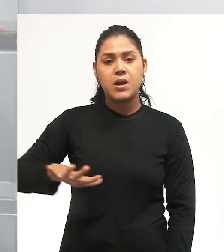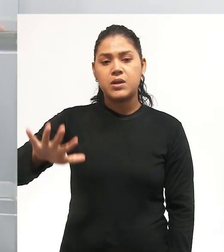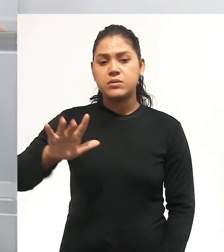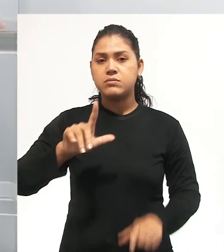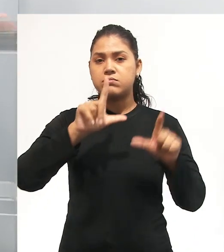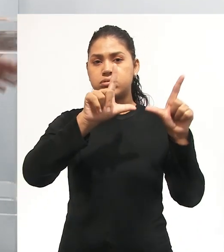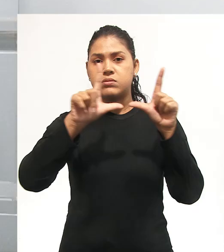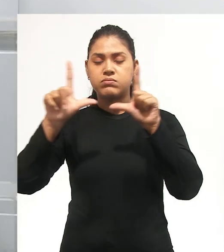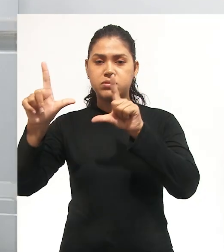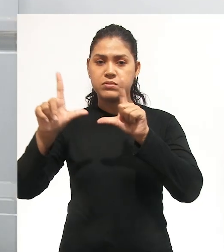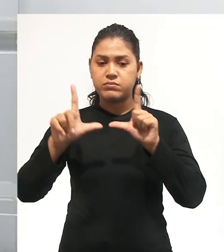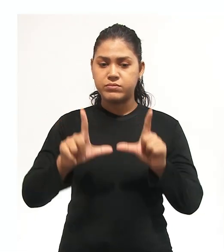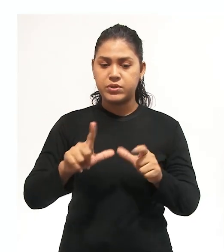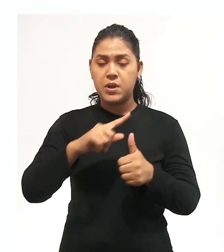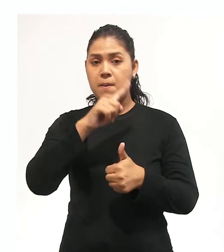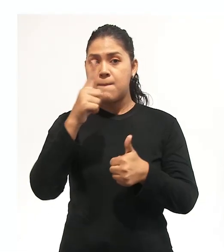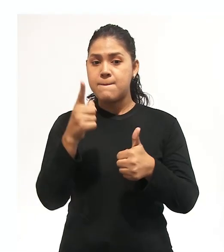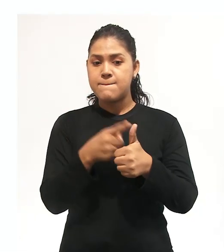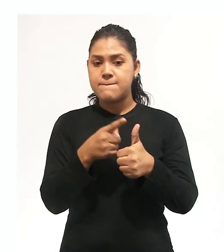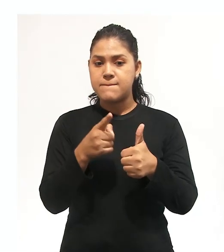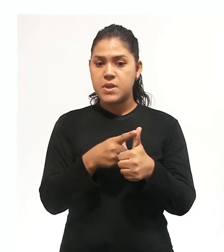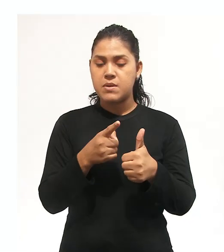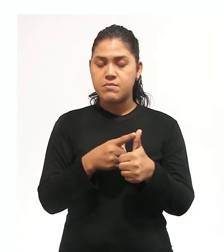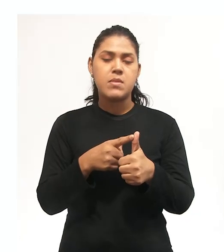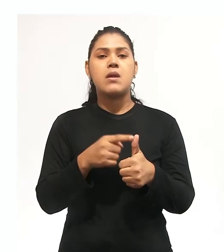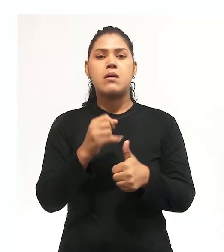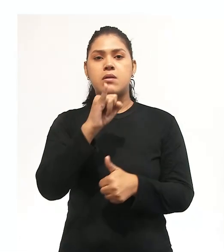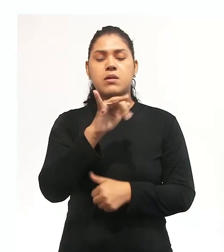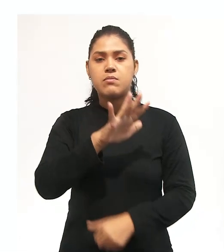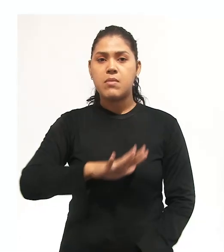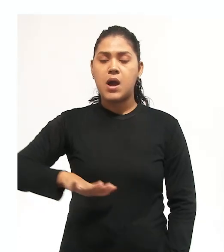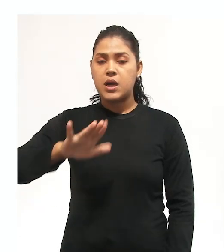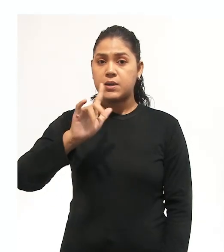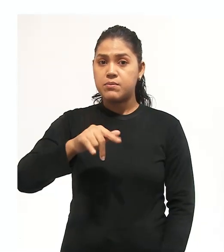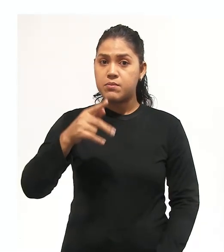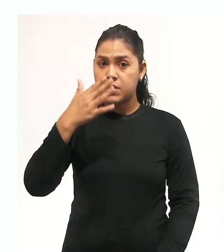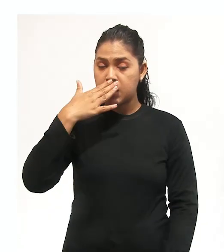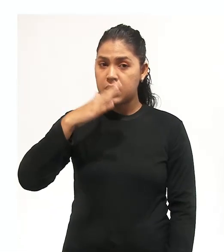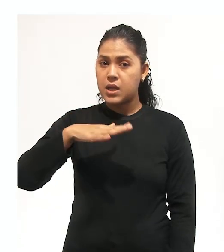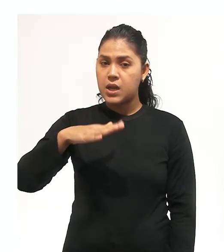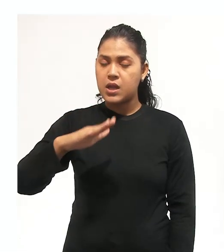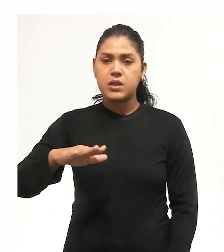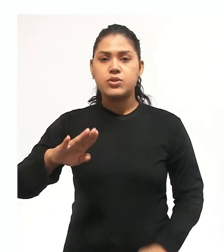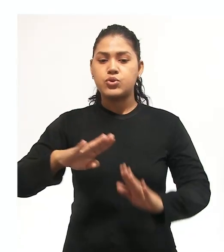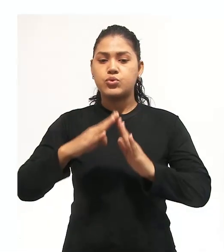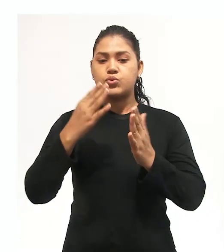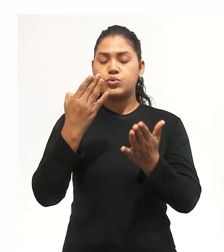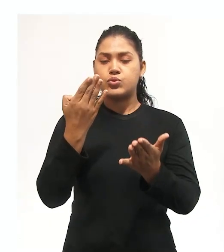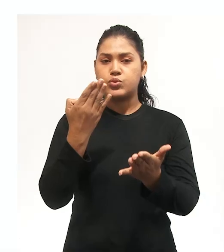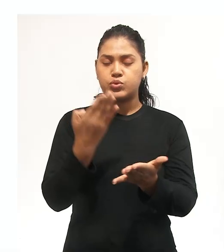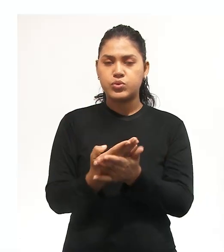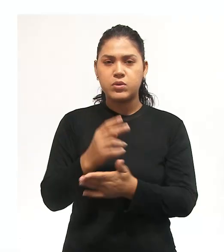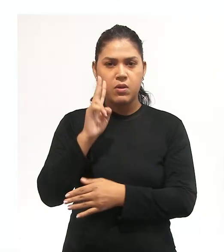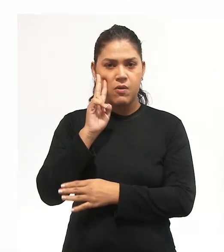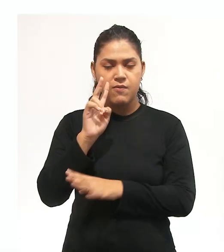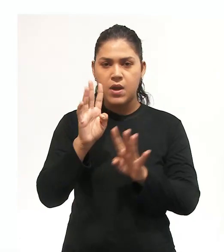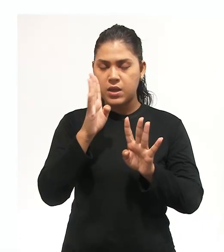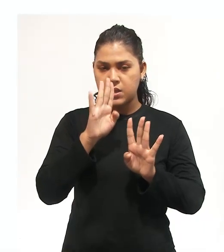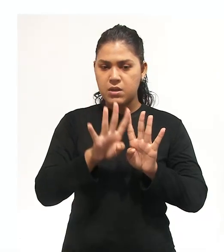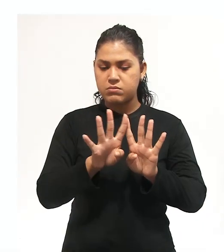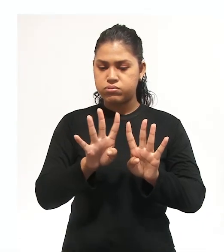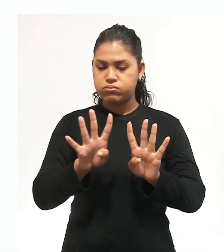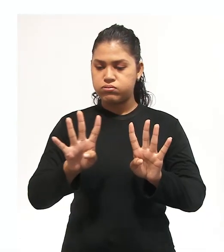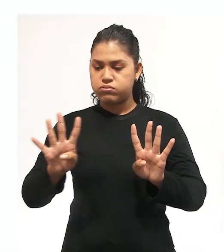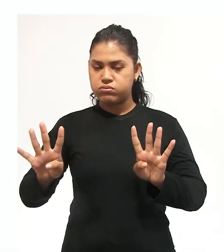escolhi, ele vai fazer você refletir sobre os seguintes pontos. Aqui nós temos algumas crianças, né, numa escola que